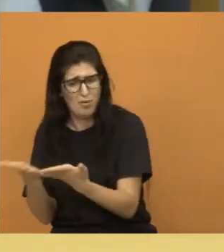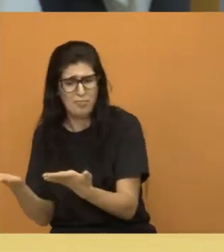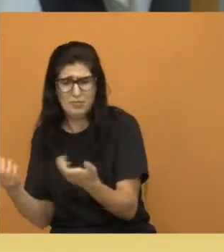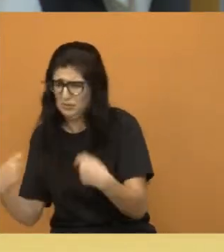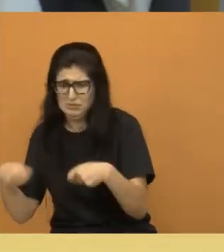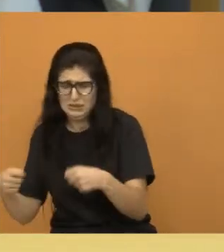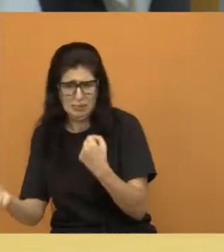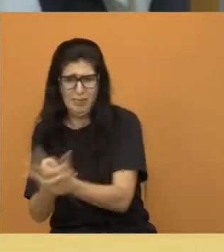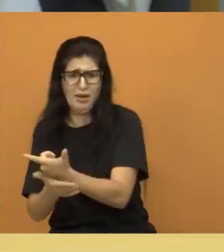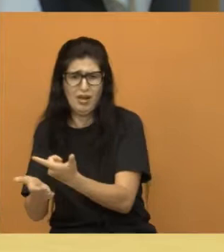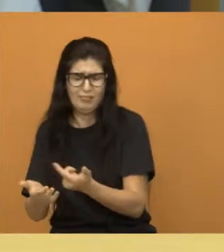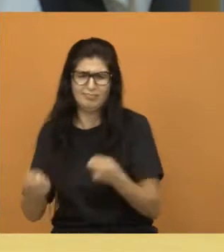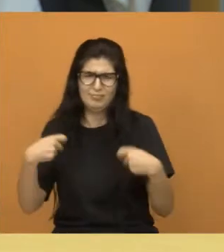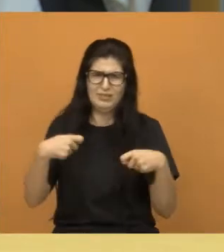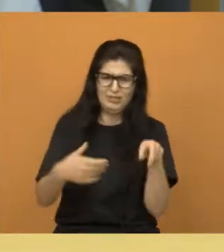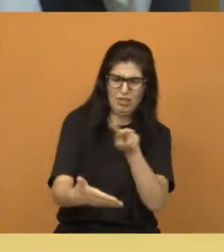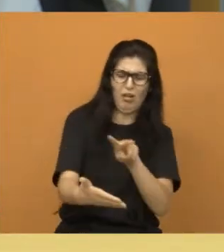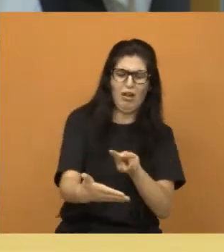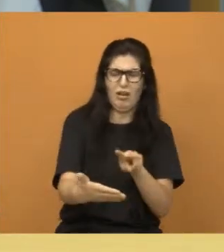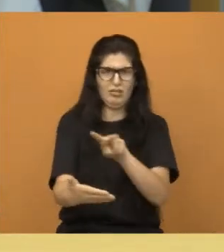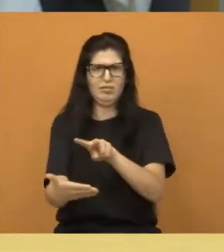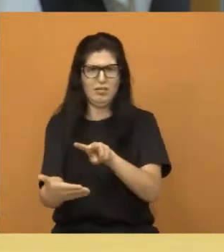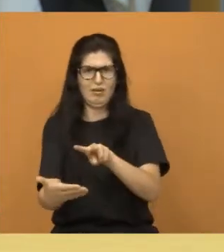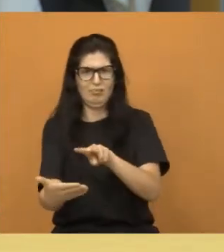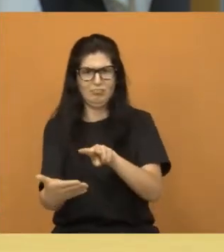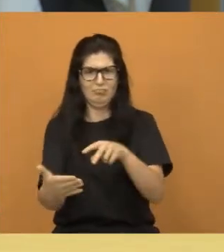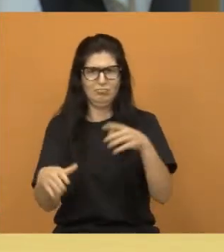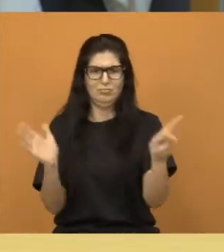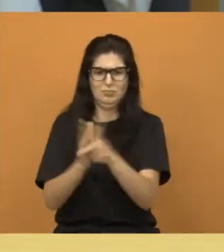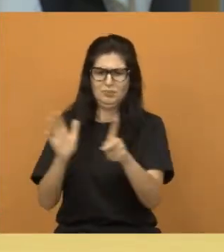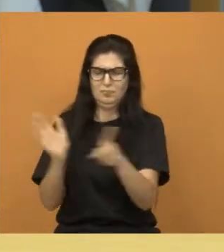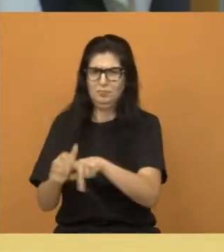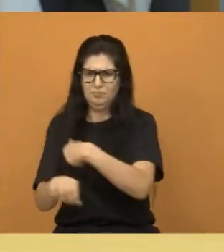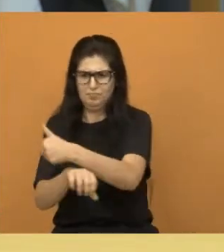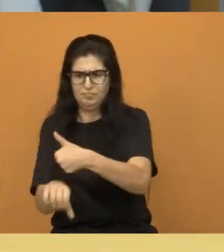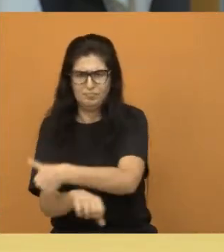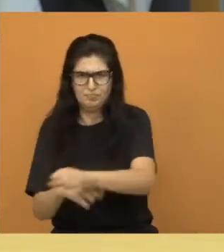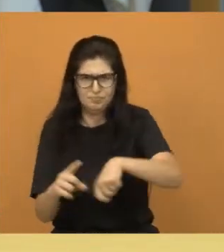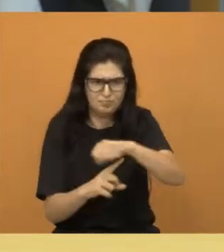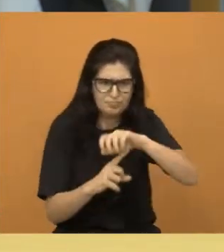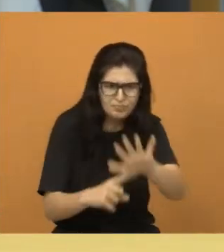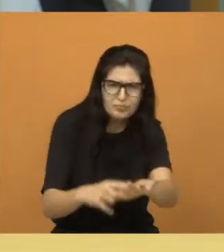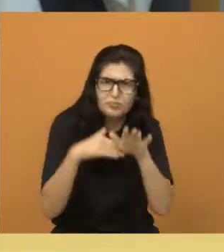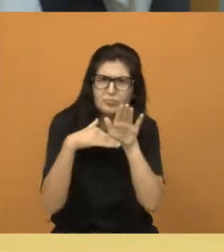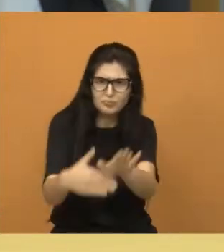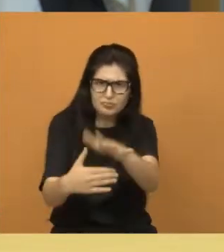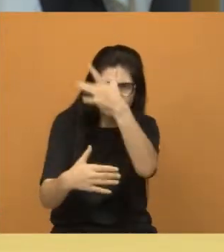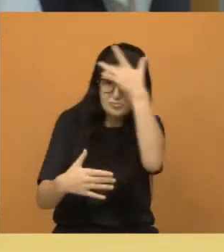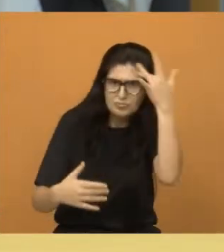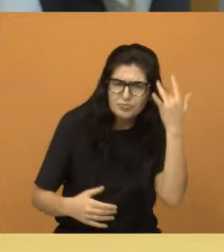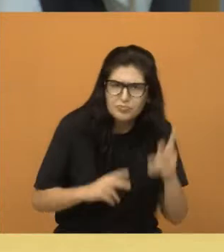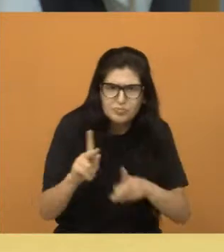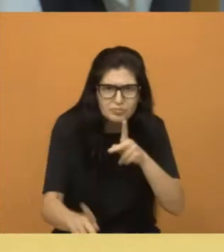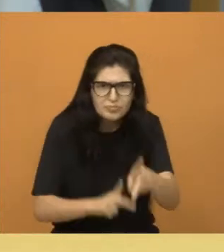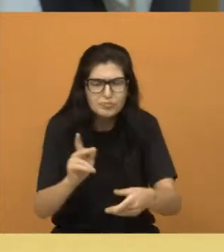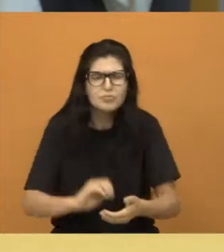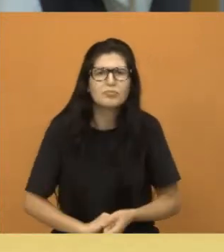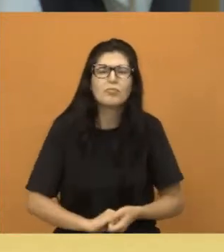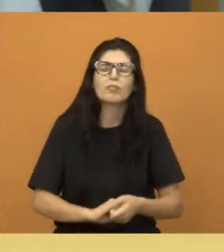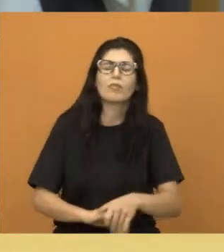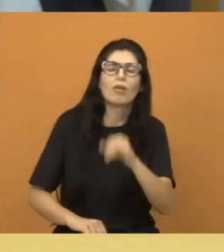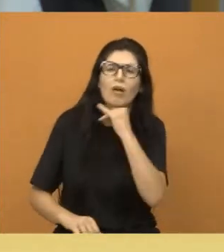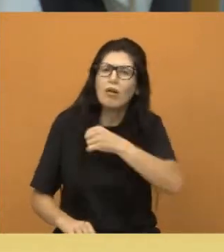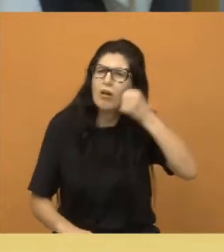quem analisa isso. Então, aqui nos olhar nosso técnico, a gente confiou na colocação do presidente, na seriedade